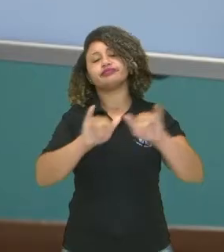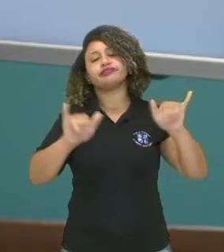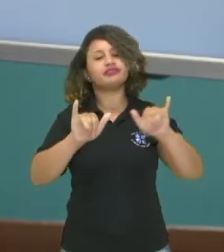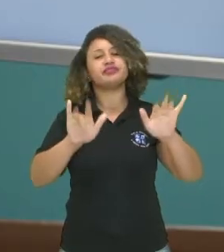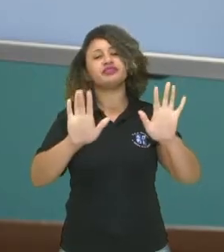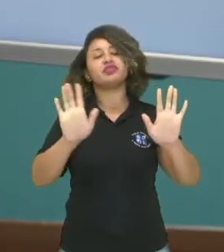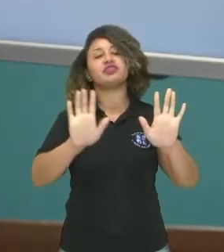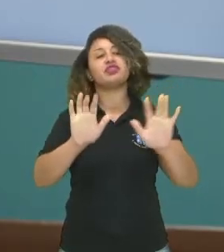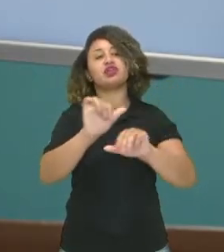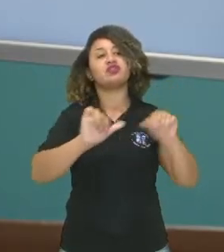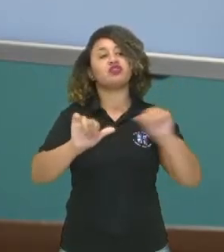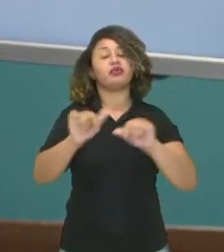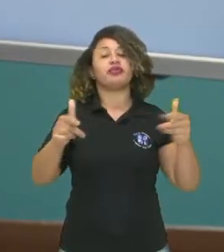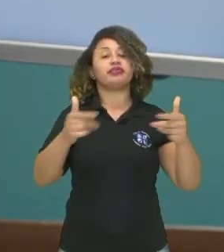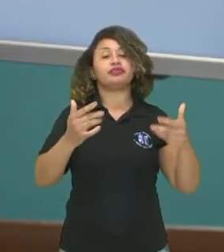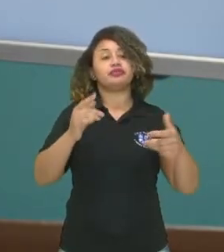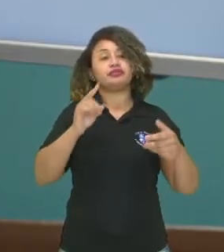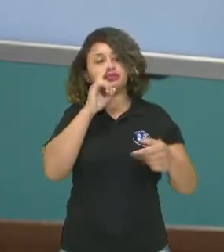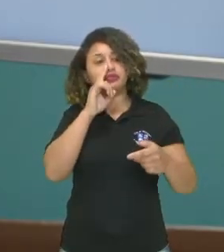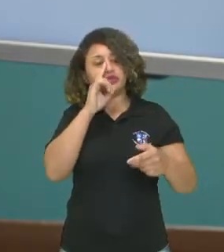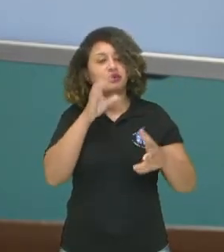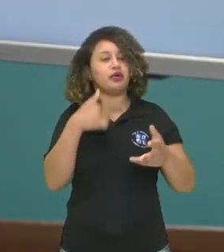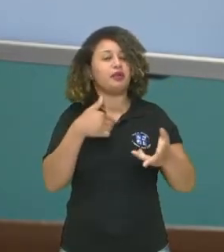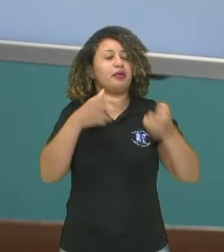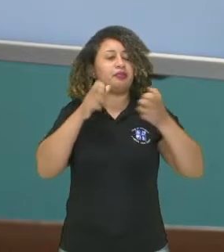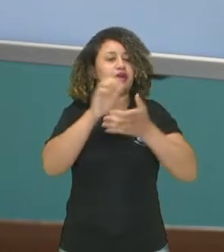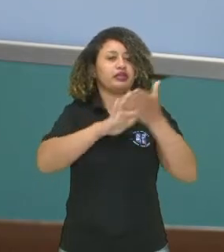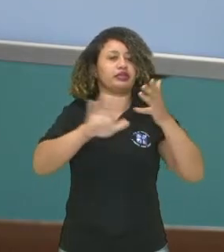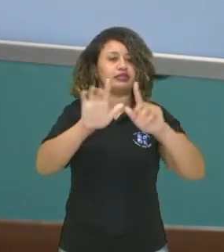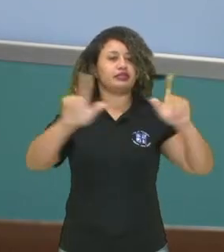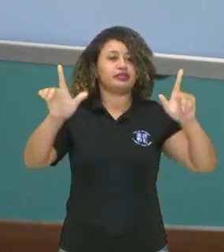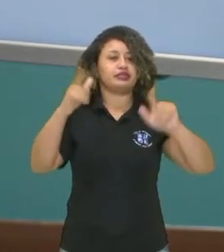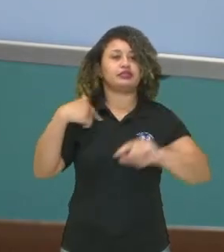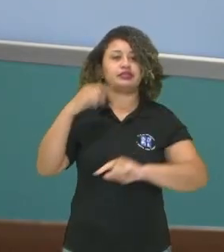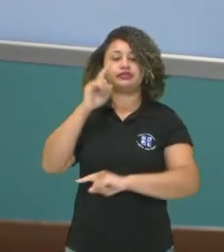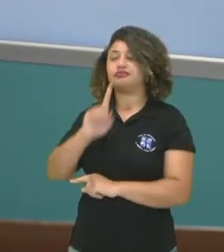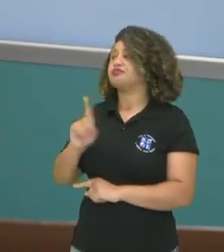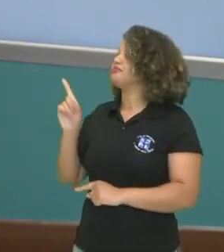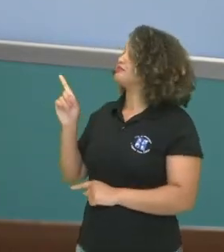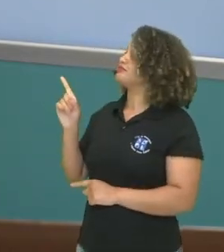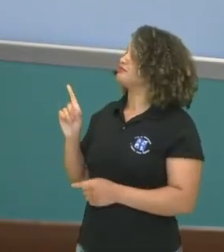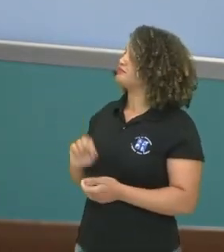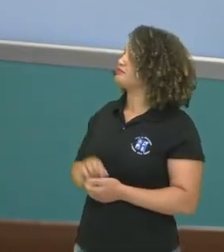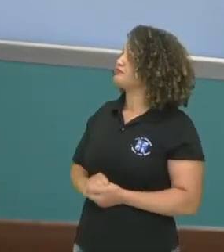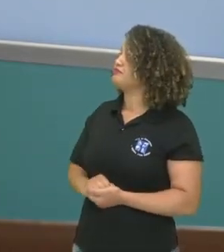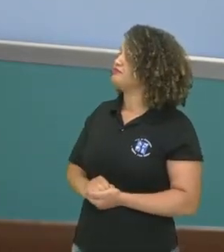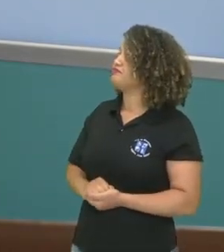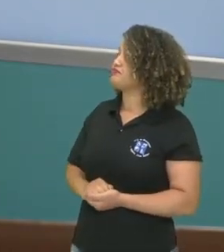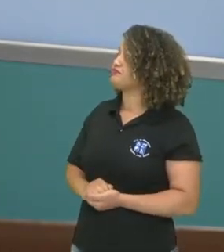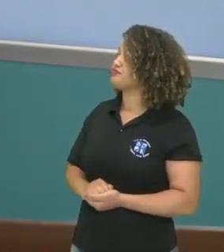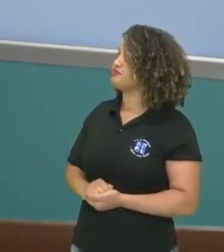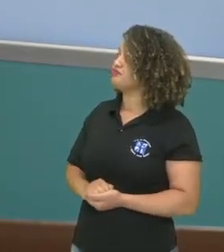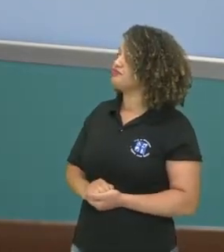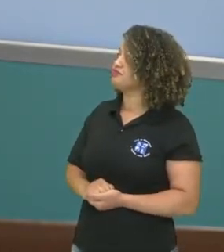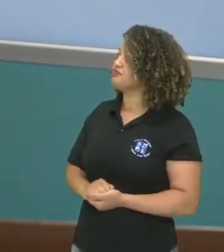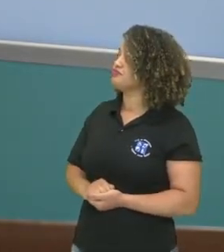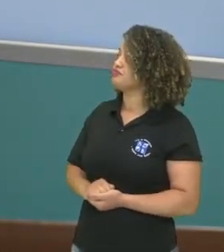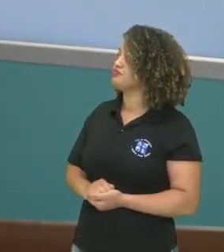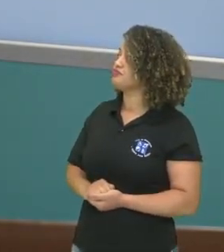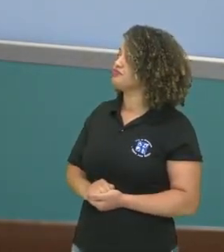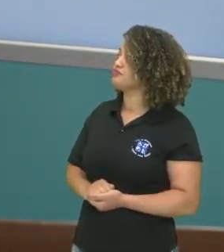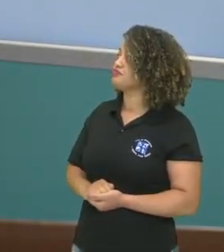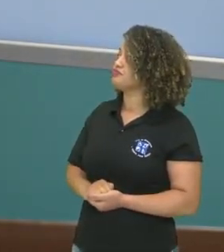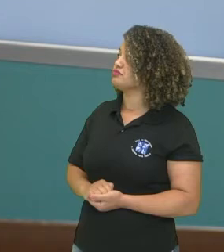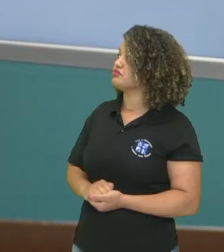viral. Ok, nós temos aí uma relação aí, implícita da imagem com